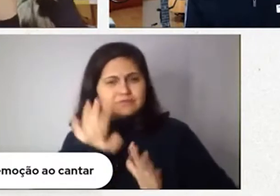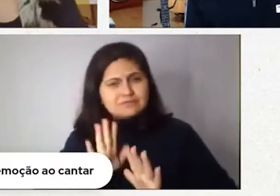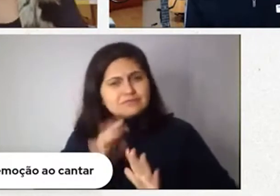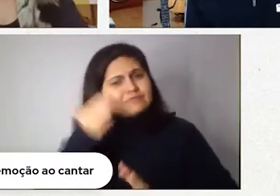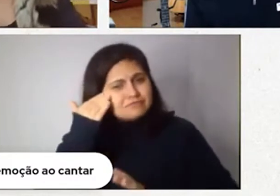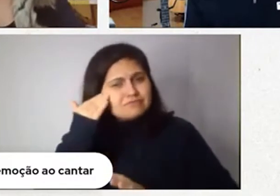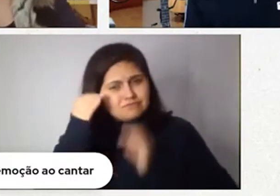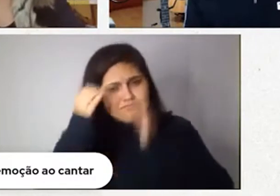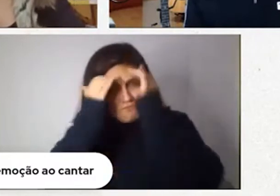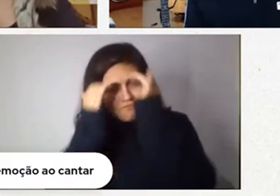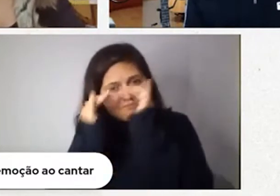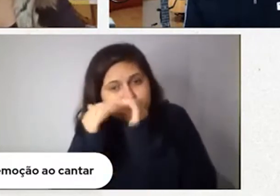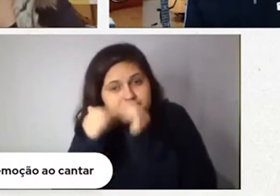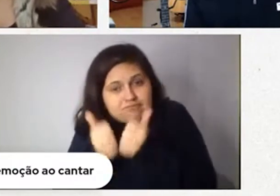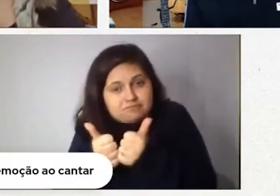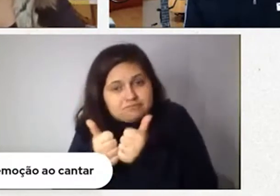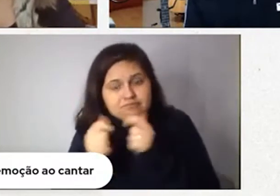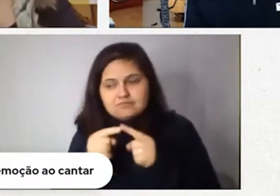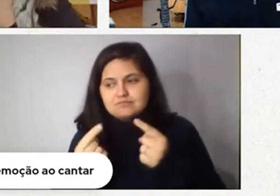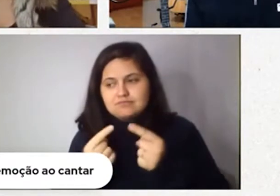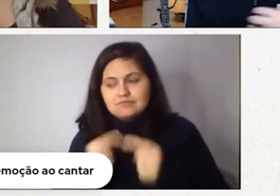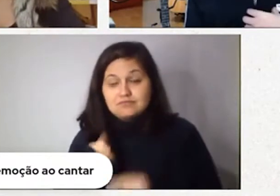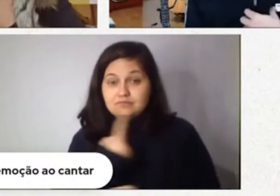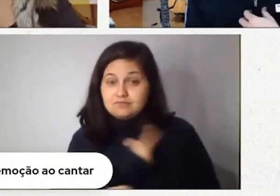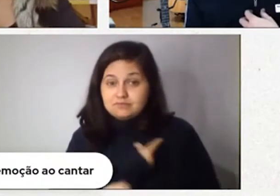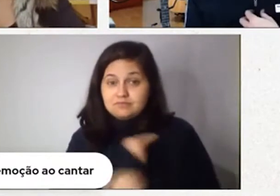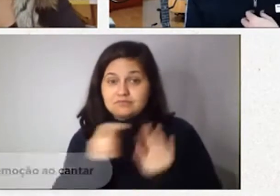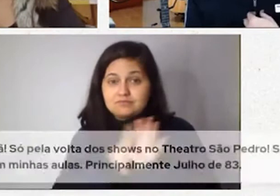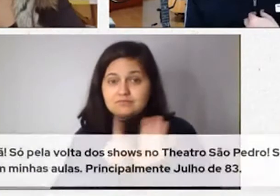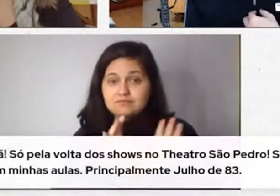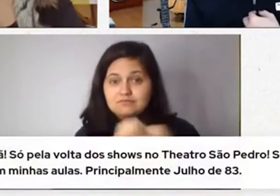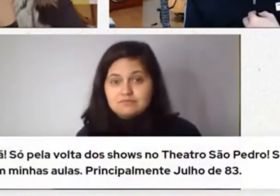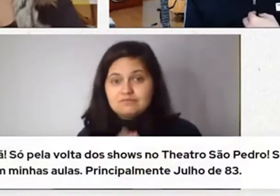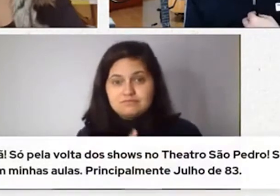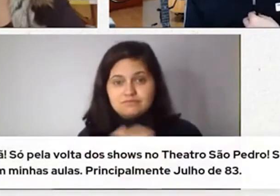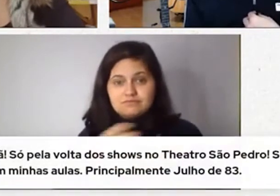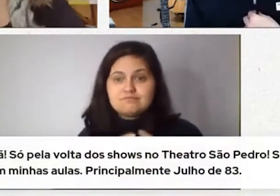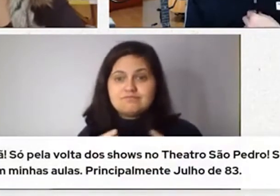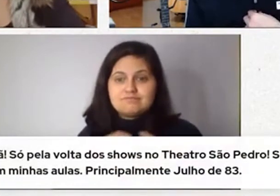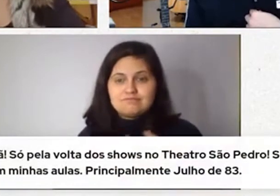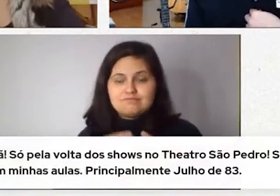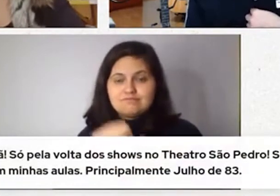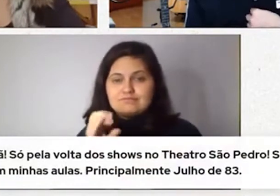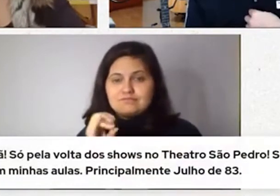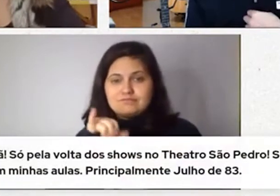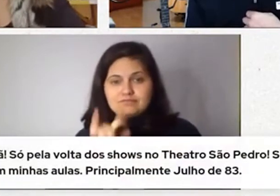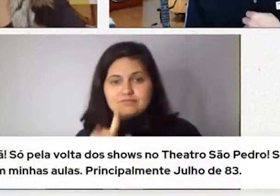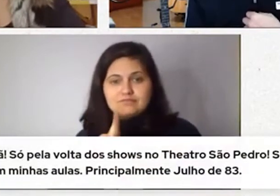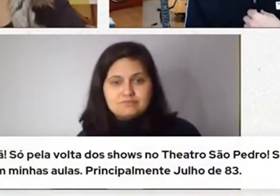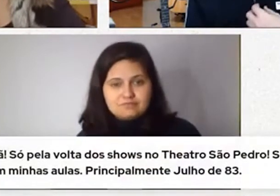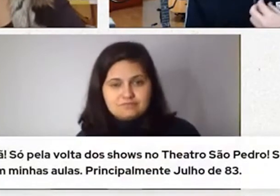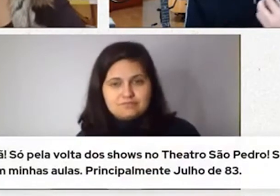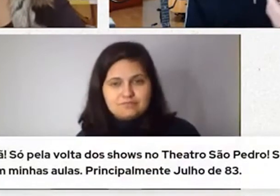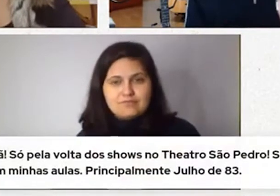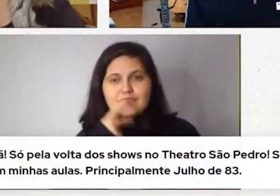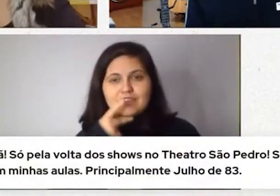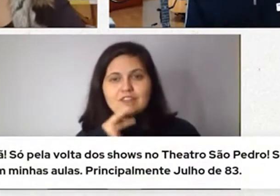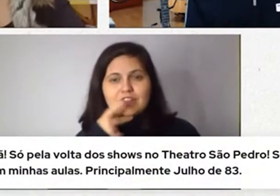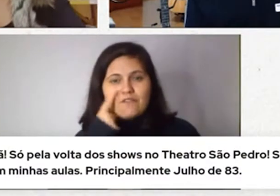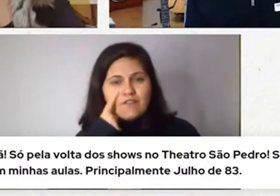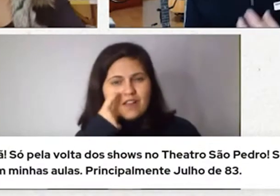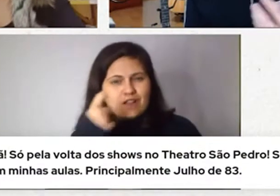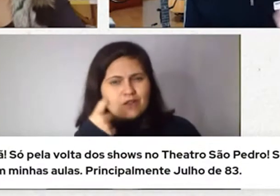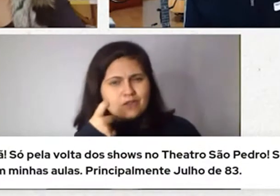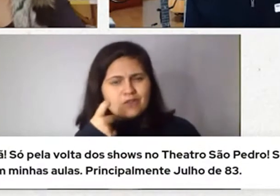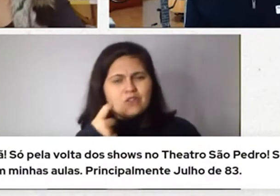isso e respeito, mas no nosso caso, no meu caso particular, a Camila, ela fala de violência contra a mulher,